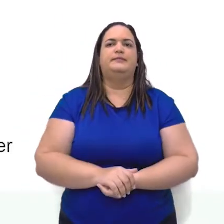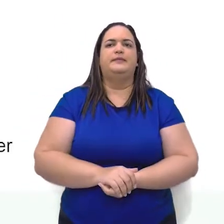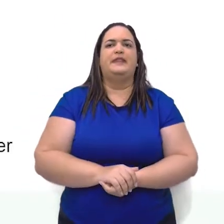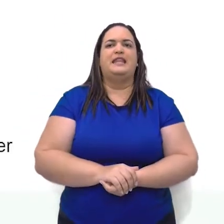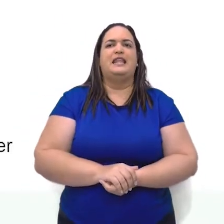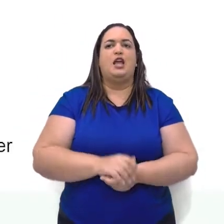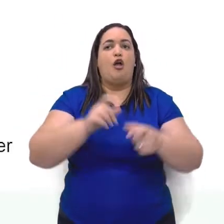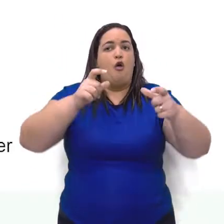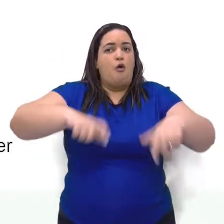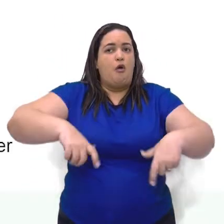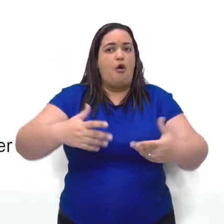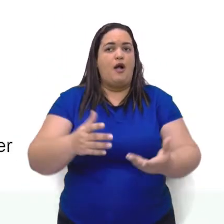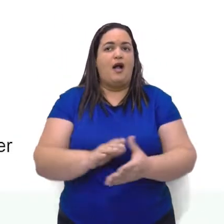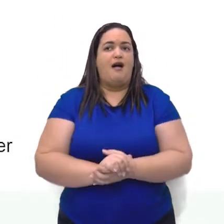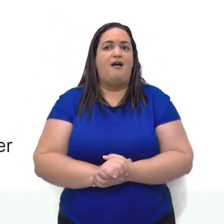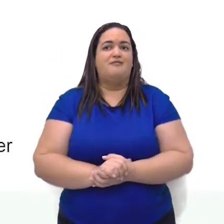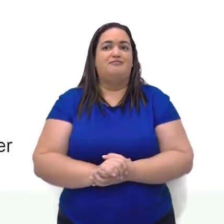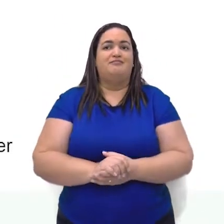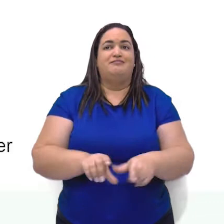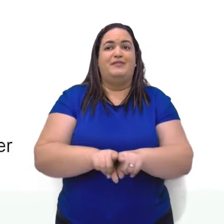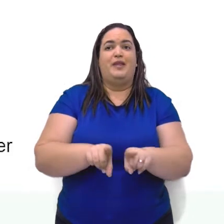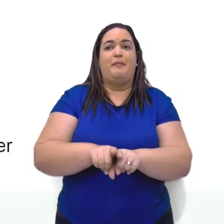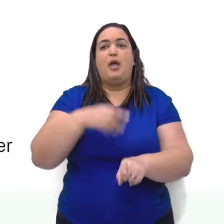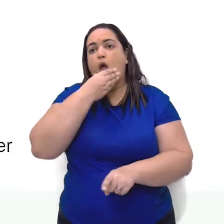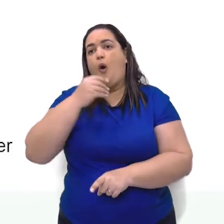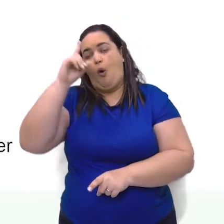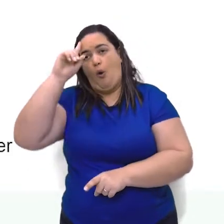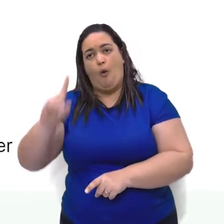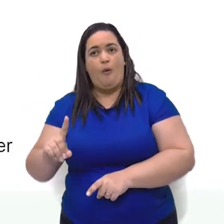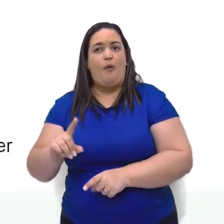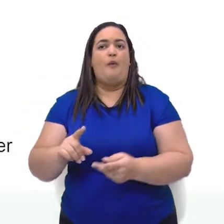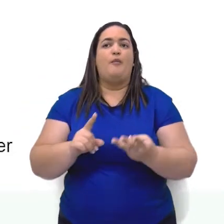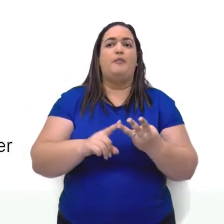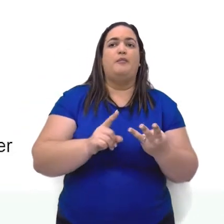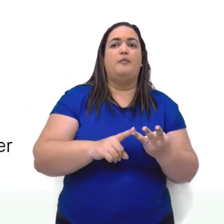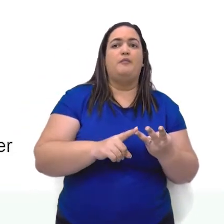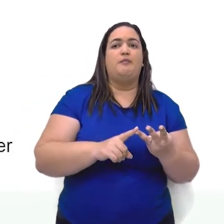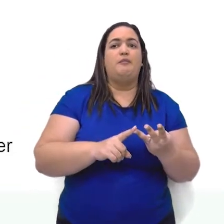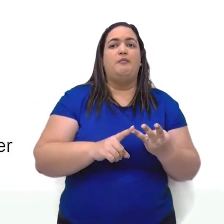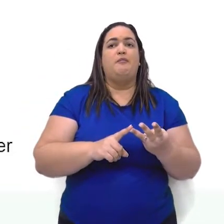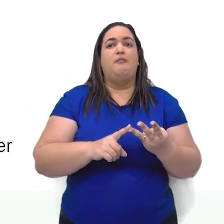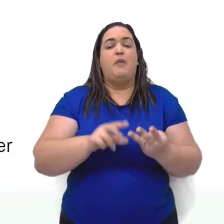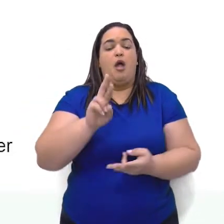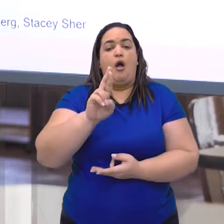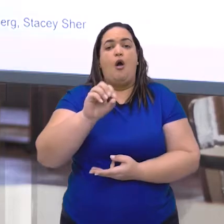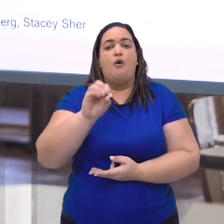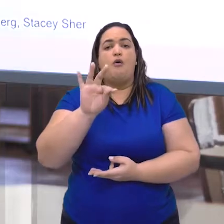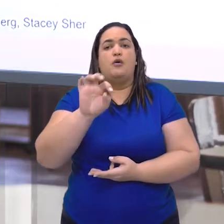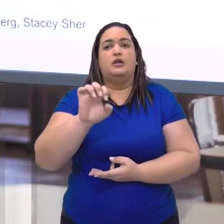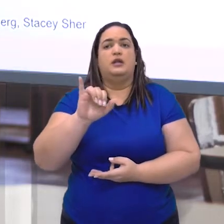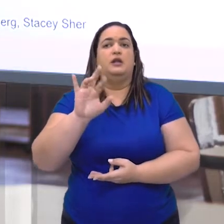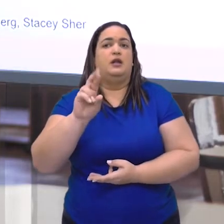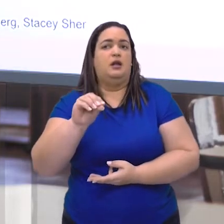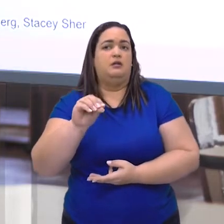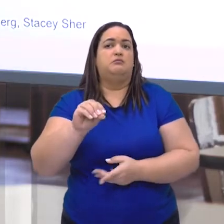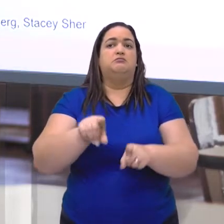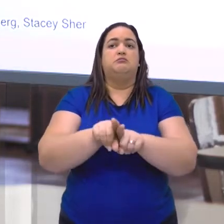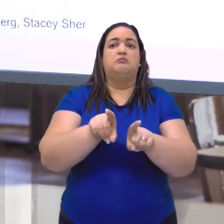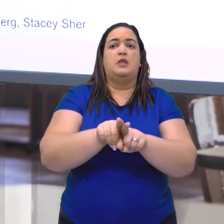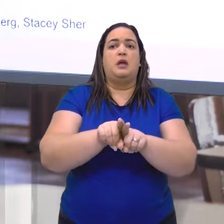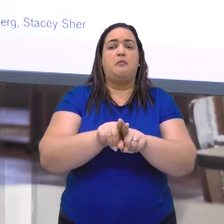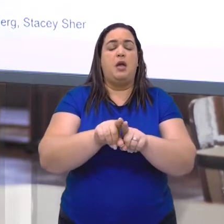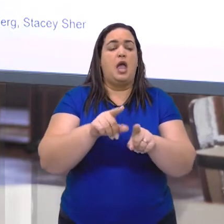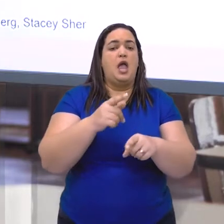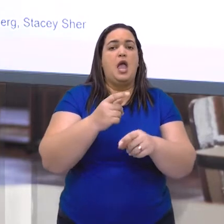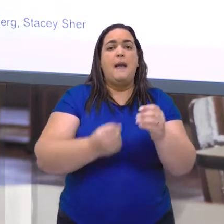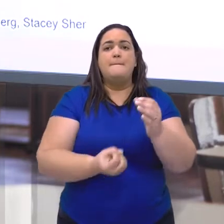o roteiro de Scott e a produção de Steven e outros produtores. E o filme geralmente ele é produzido por